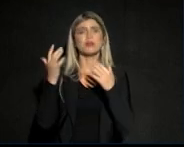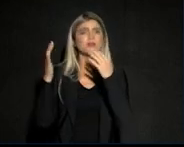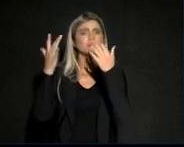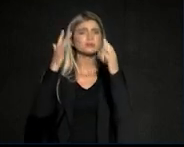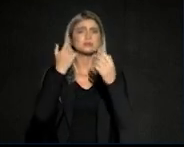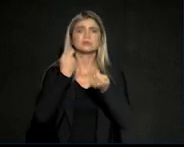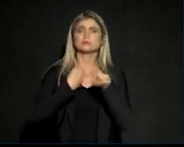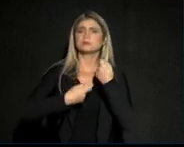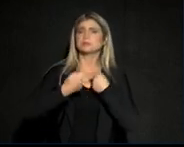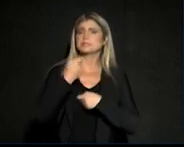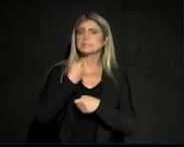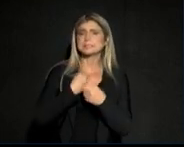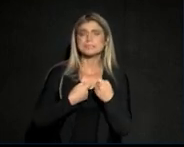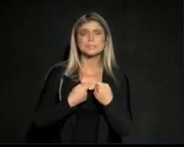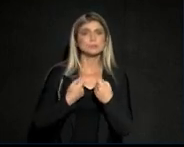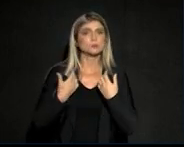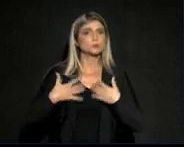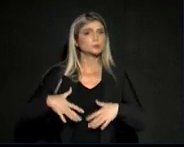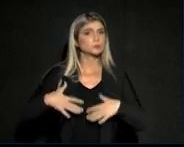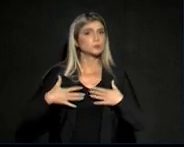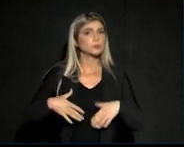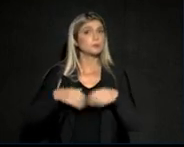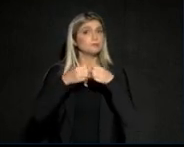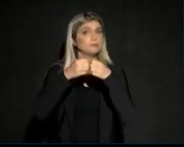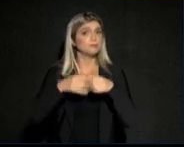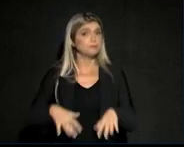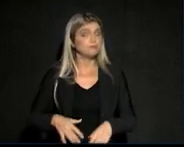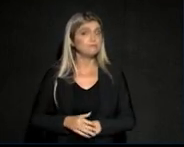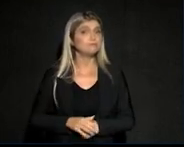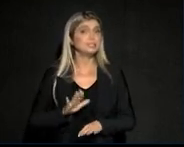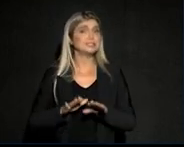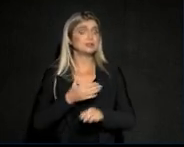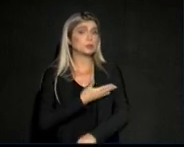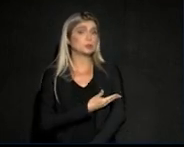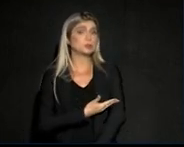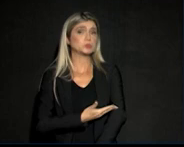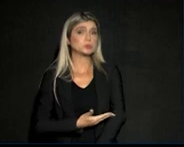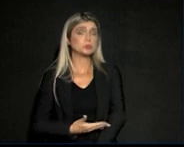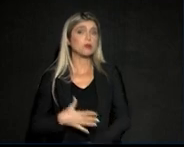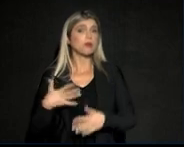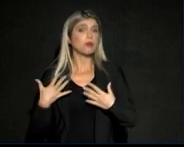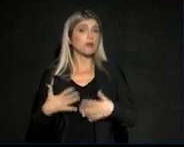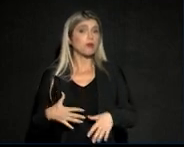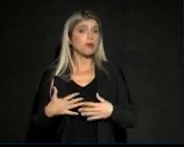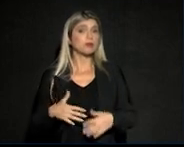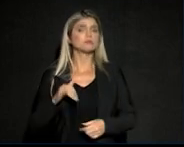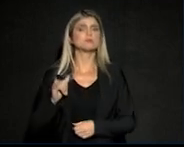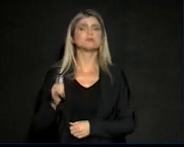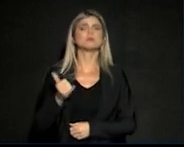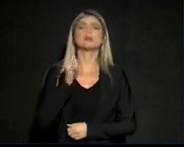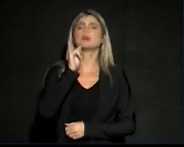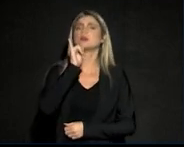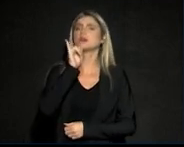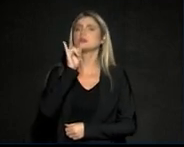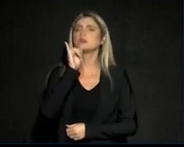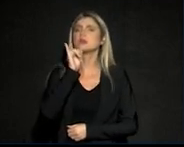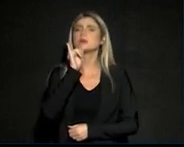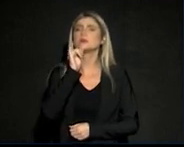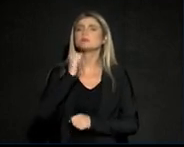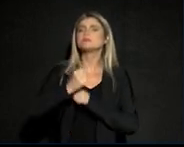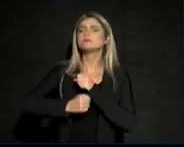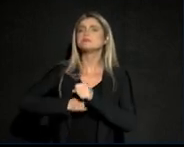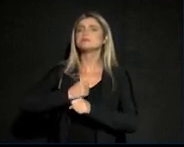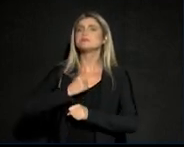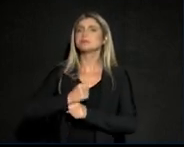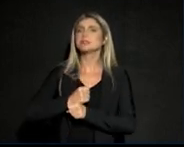nós é incomensurável tava existência acostumado com esse esse absurdo então que a gente pega os bons exemplos que a gente vê a a cada